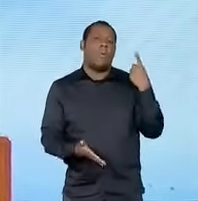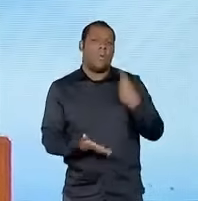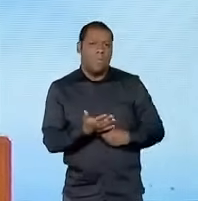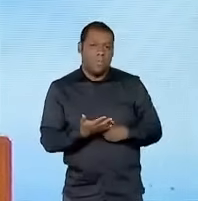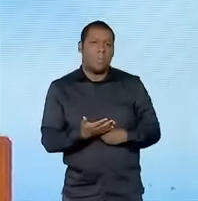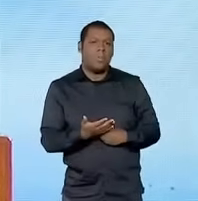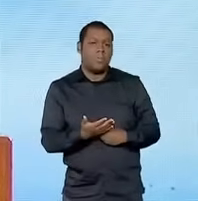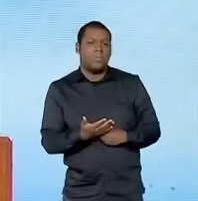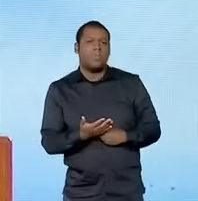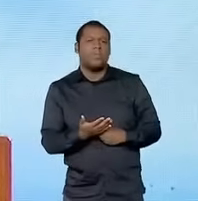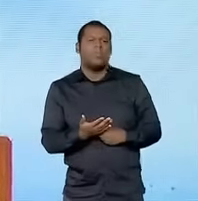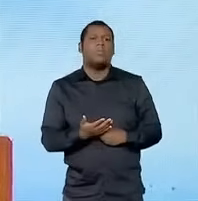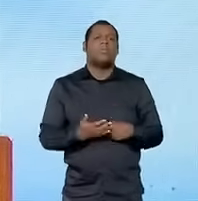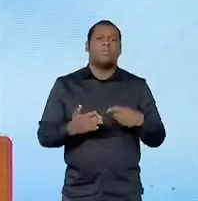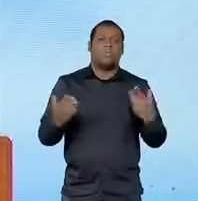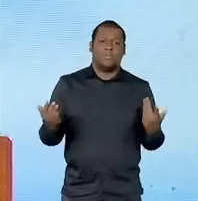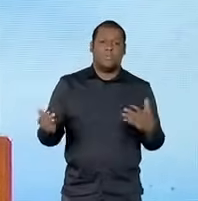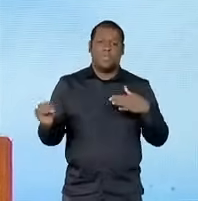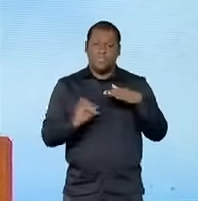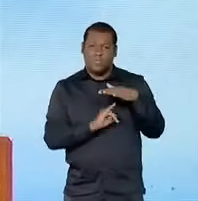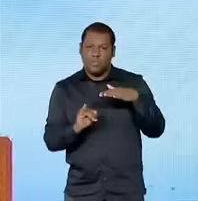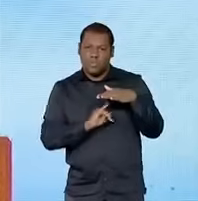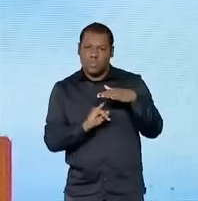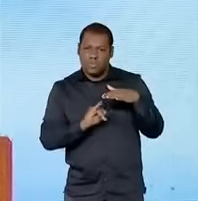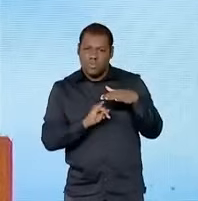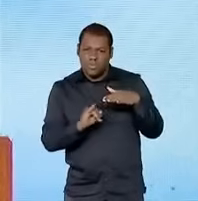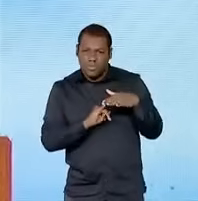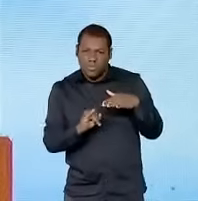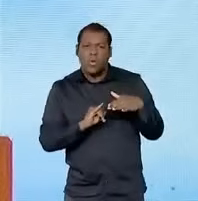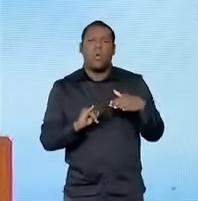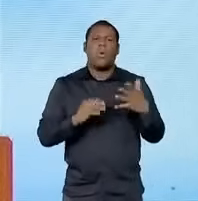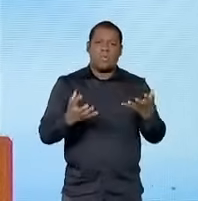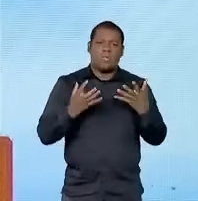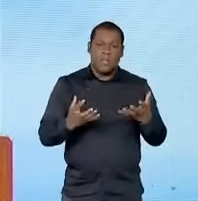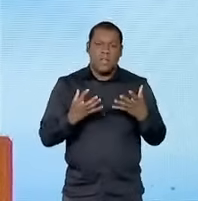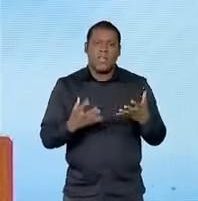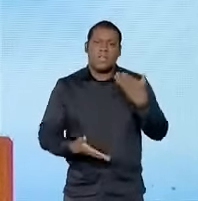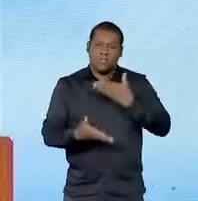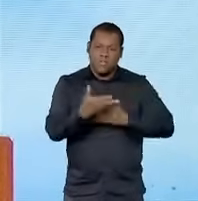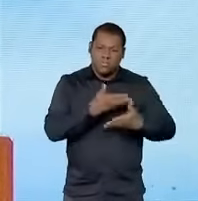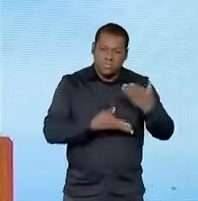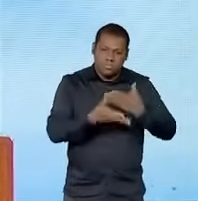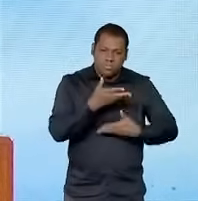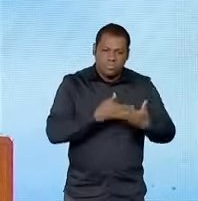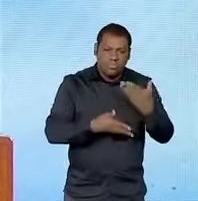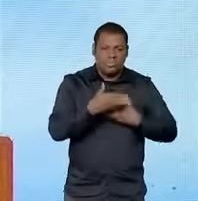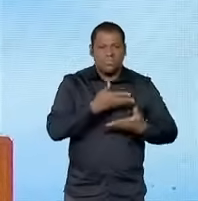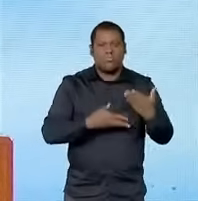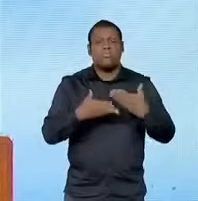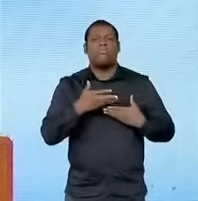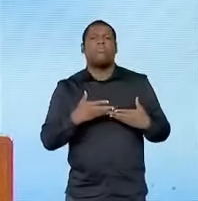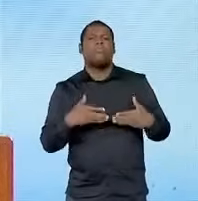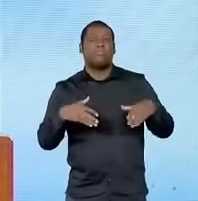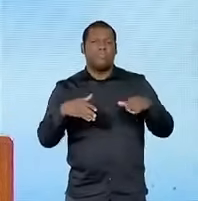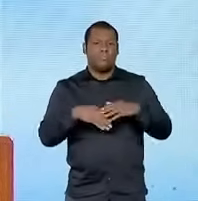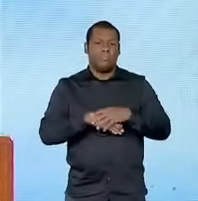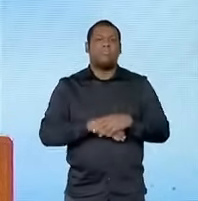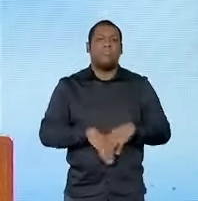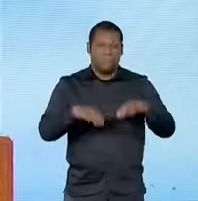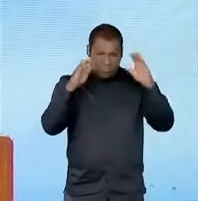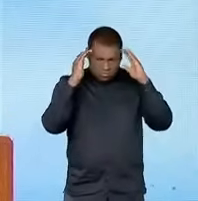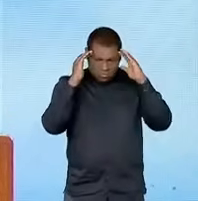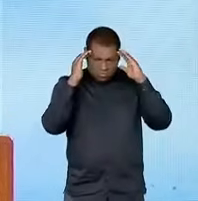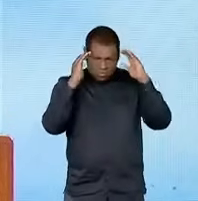dessas organizações que preza pela coletividade, emancipação social e dignidade no campo.